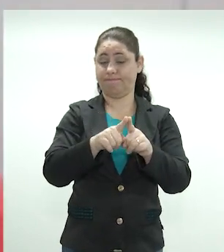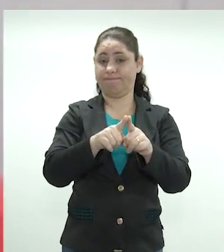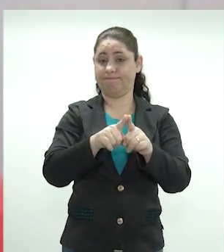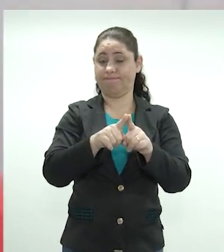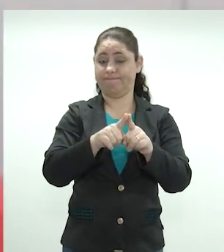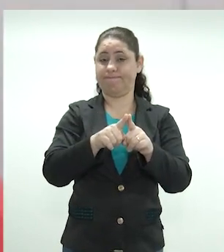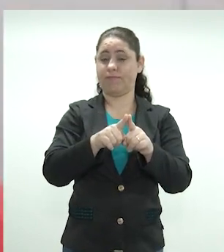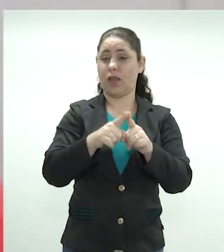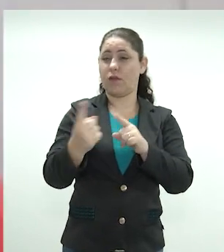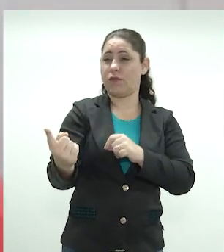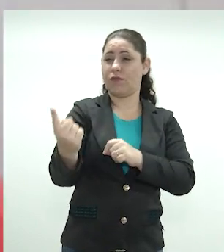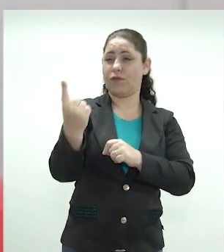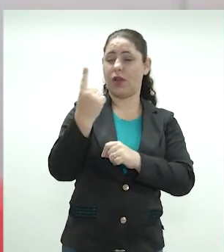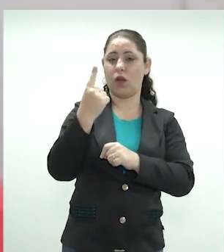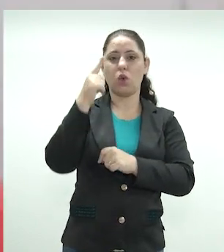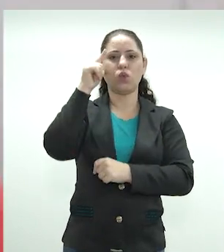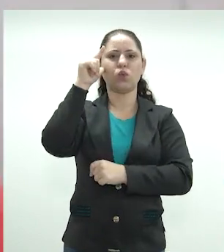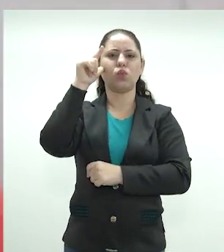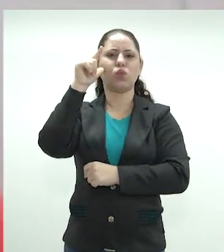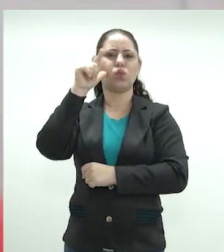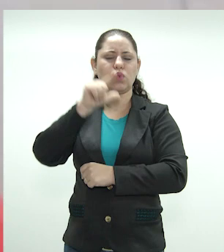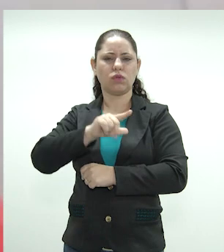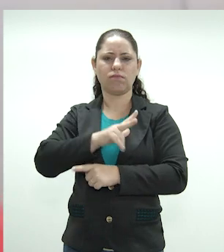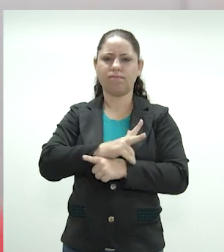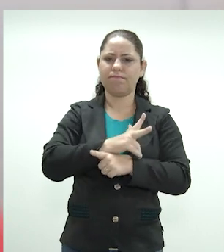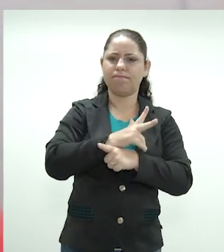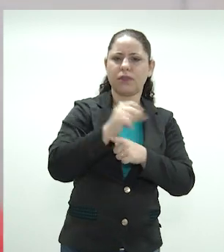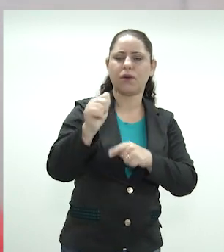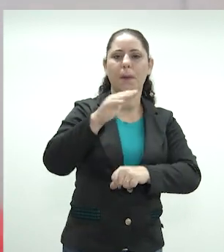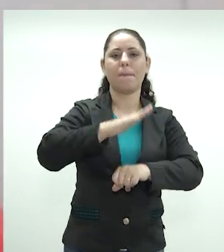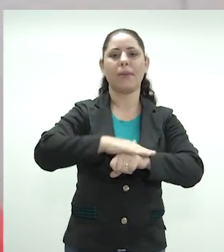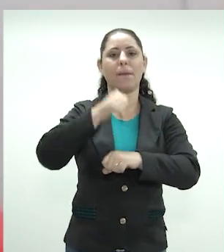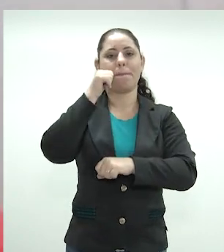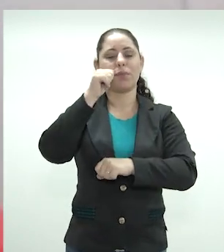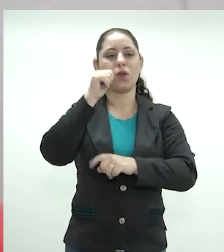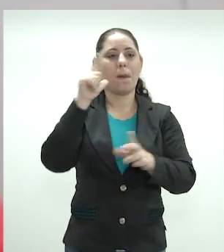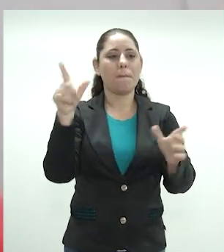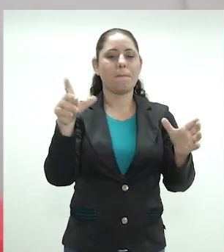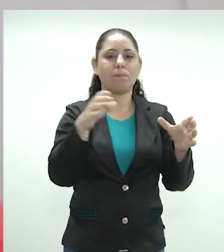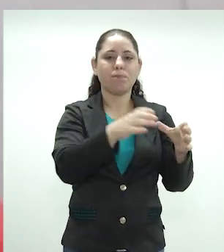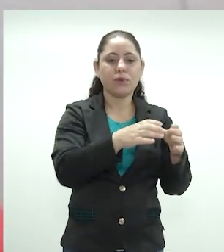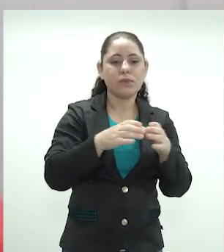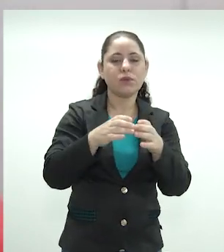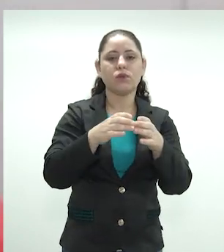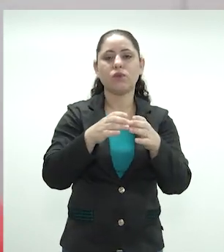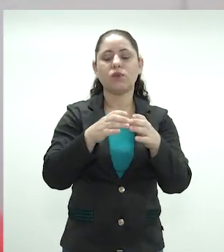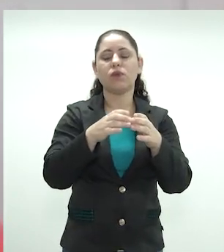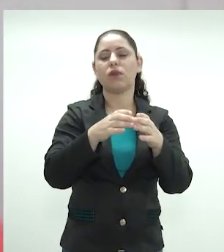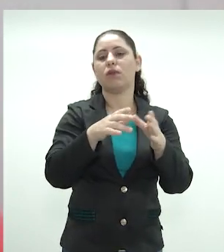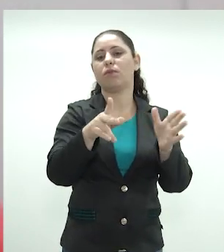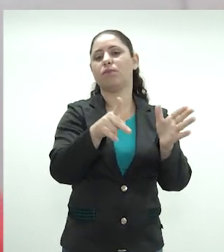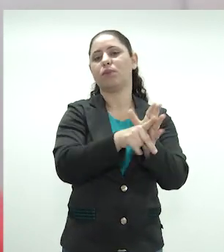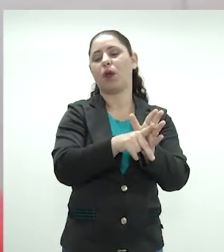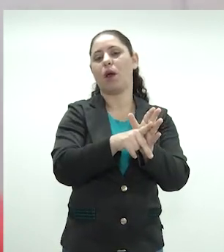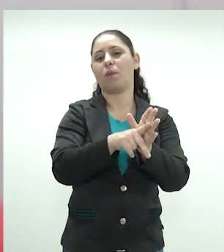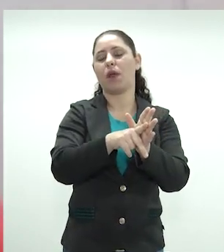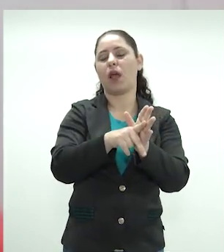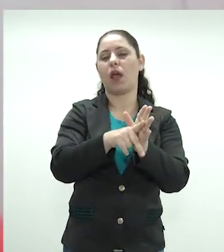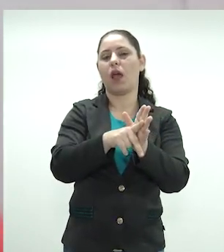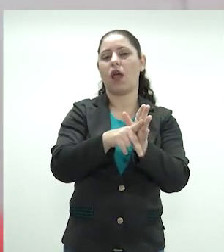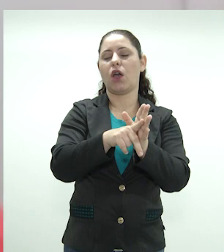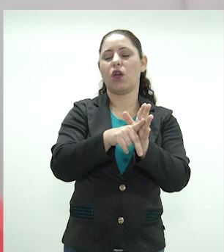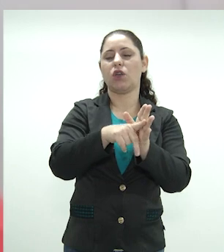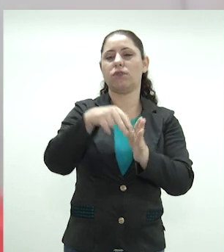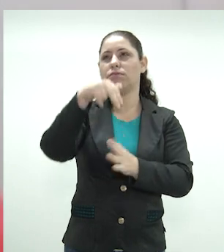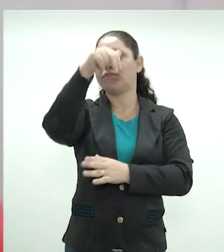ela veio e conquistou cada vez mais mulheres da sua região, do seu território, né, que é o Rio Grande do